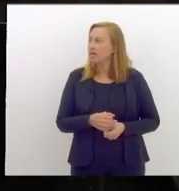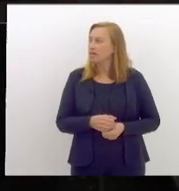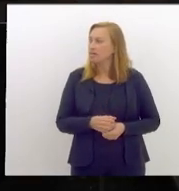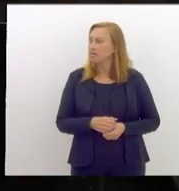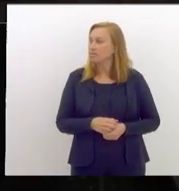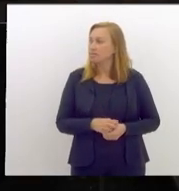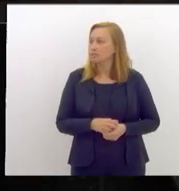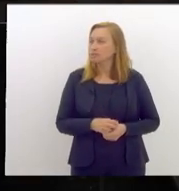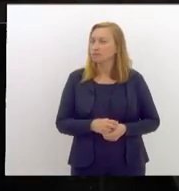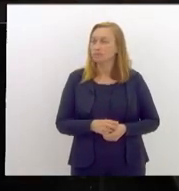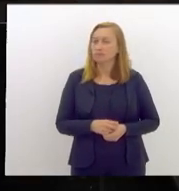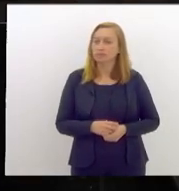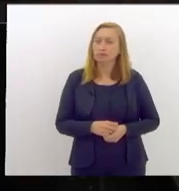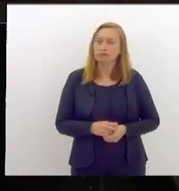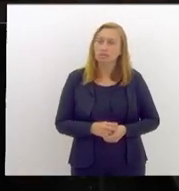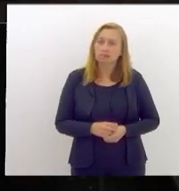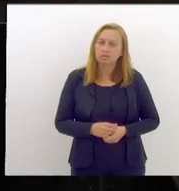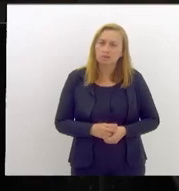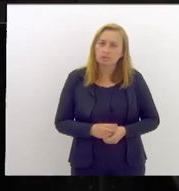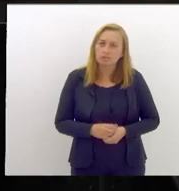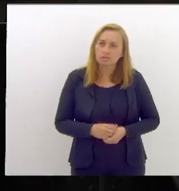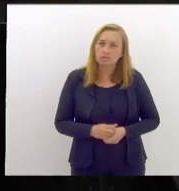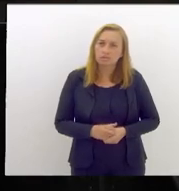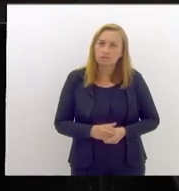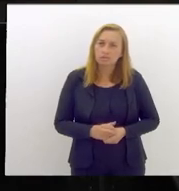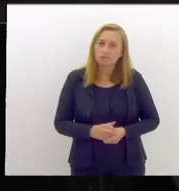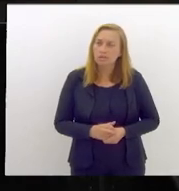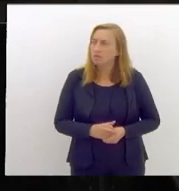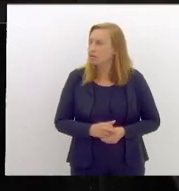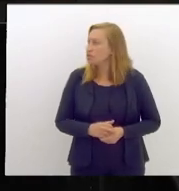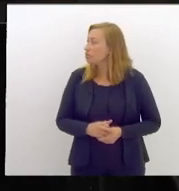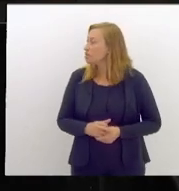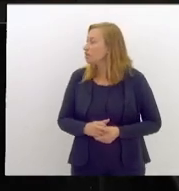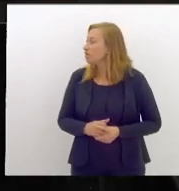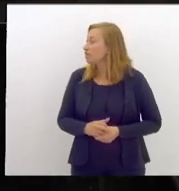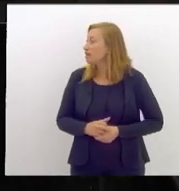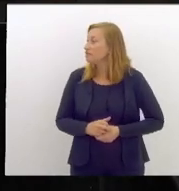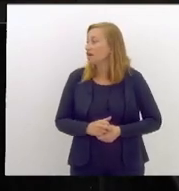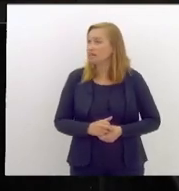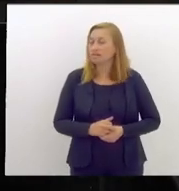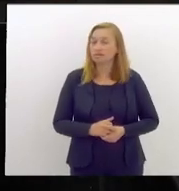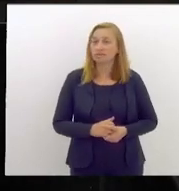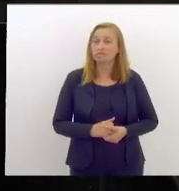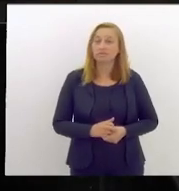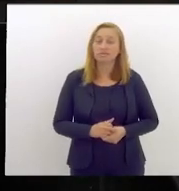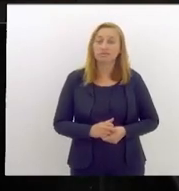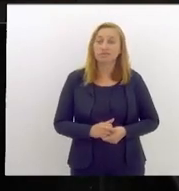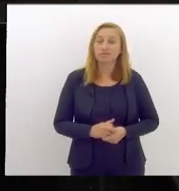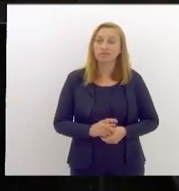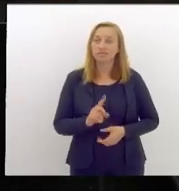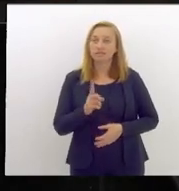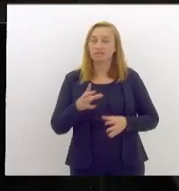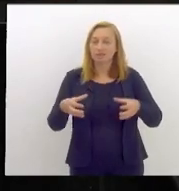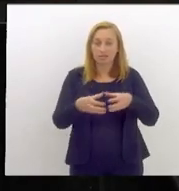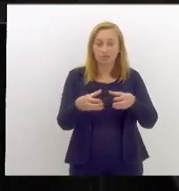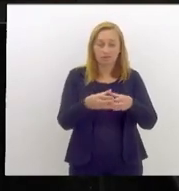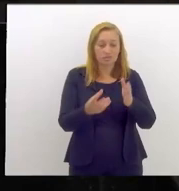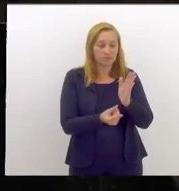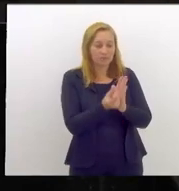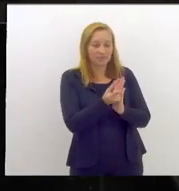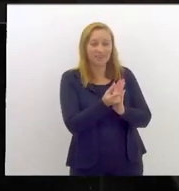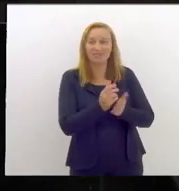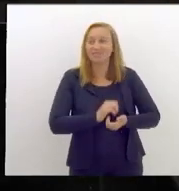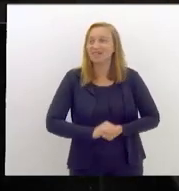deu o seu voto pela aprovação e essa seria a minha tendência Como foi na comissão de orçamento